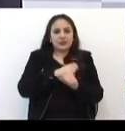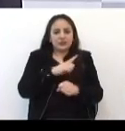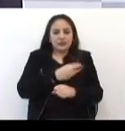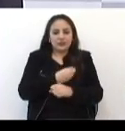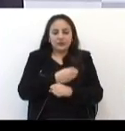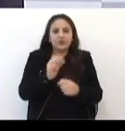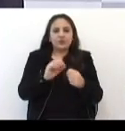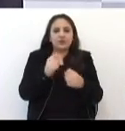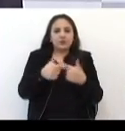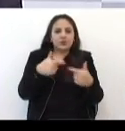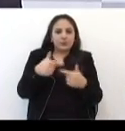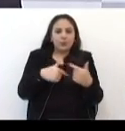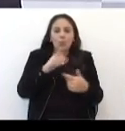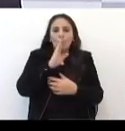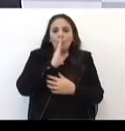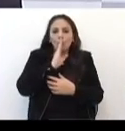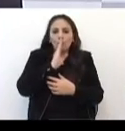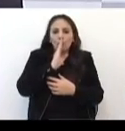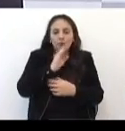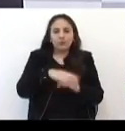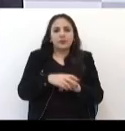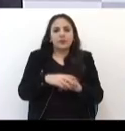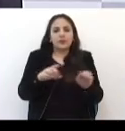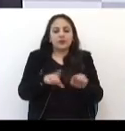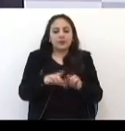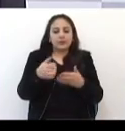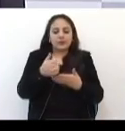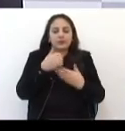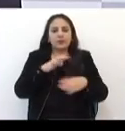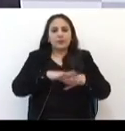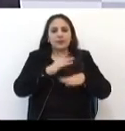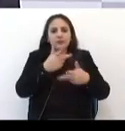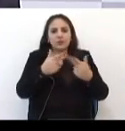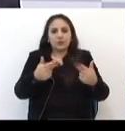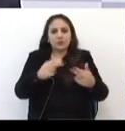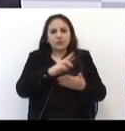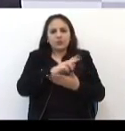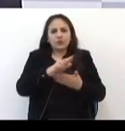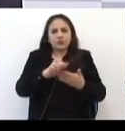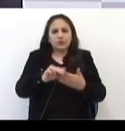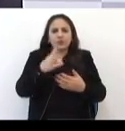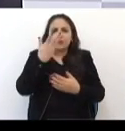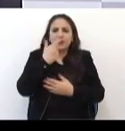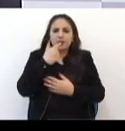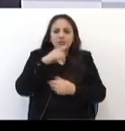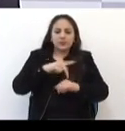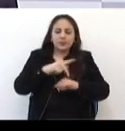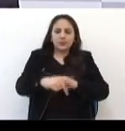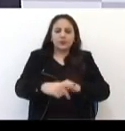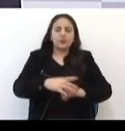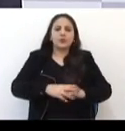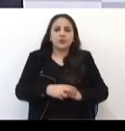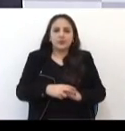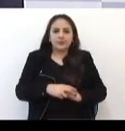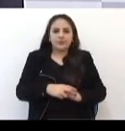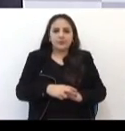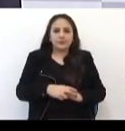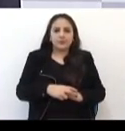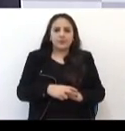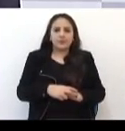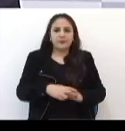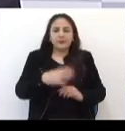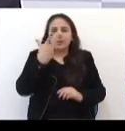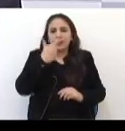10 anos de existência, fazendo um trabalho anônimo, quieto e trazendo benefícios para inúmeras crianças aqui em Passo